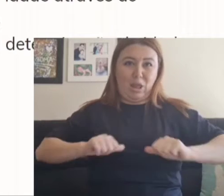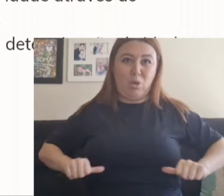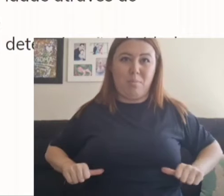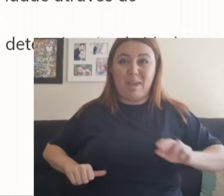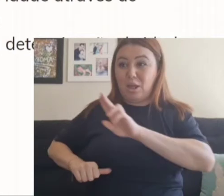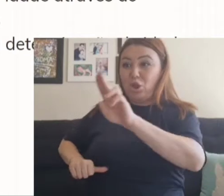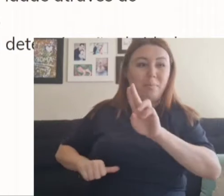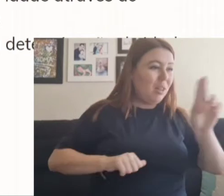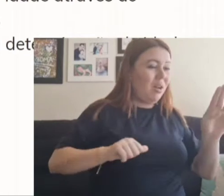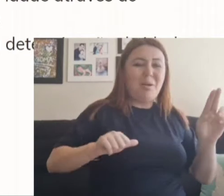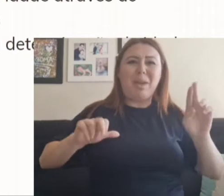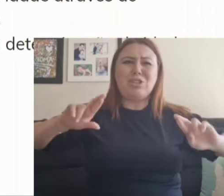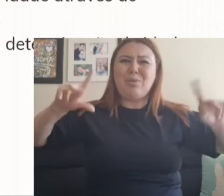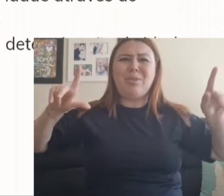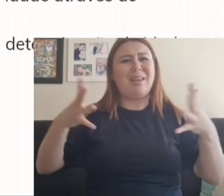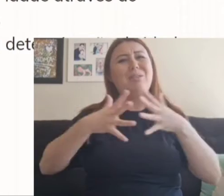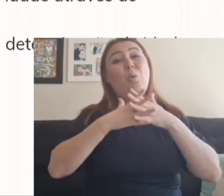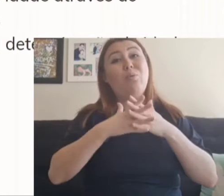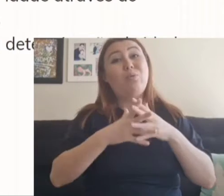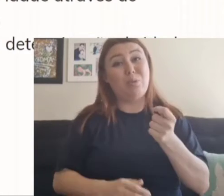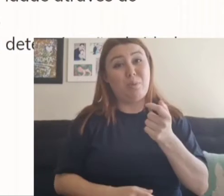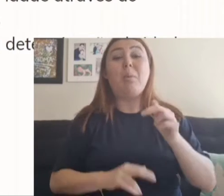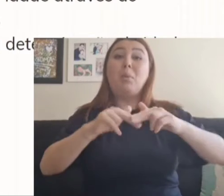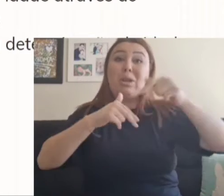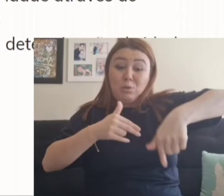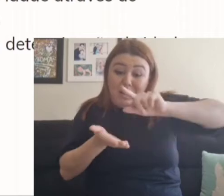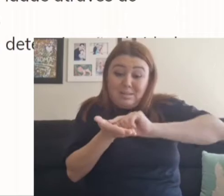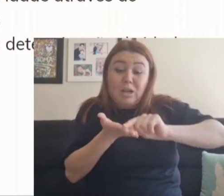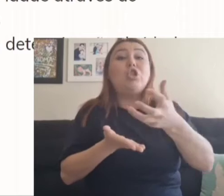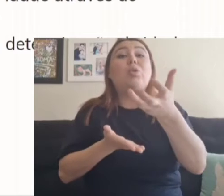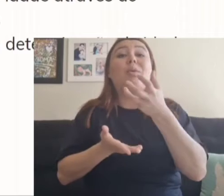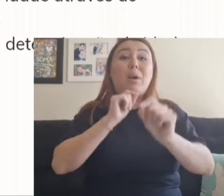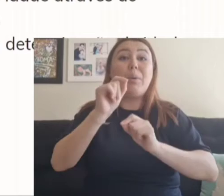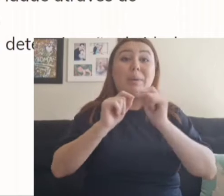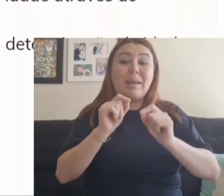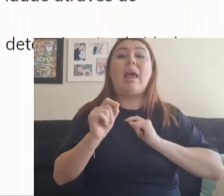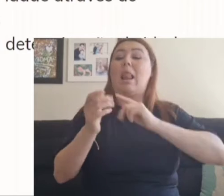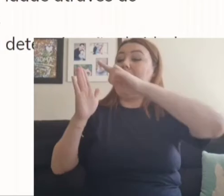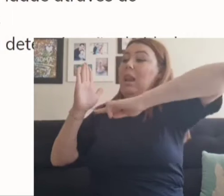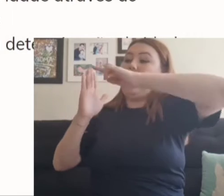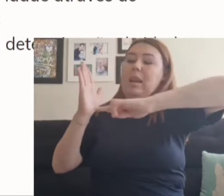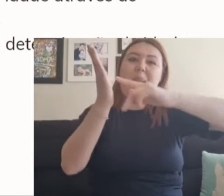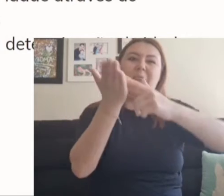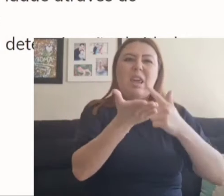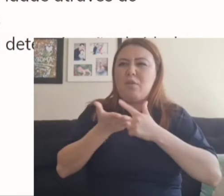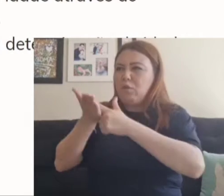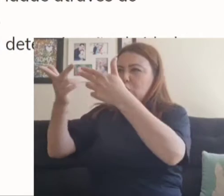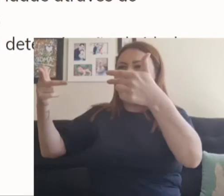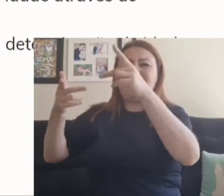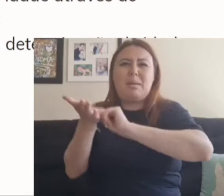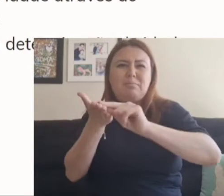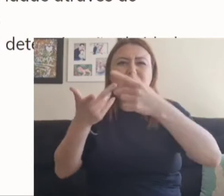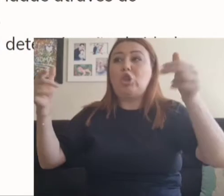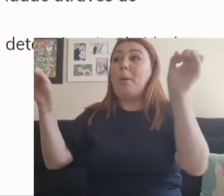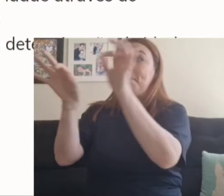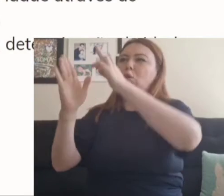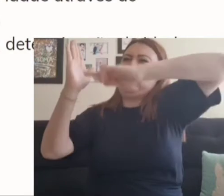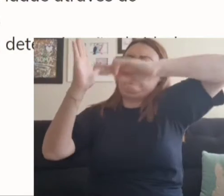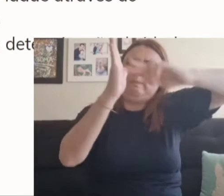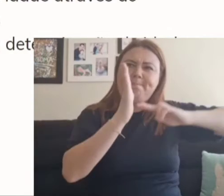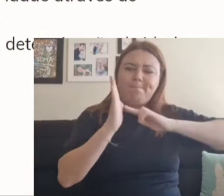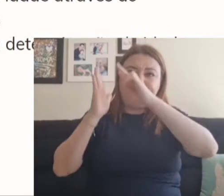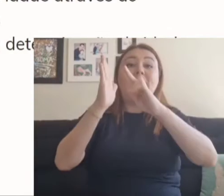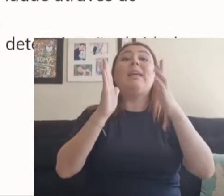era criar um panorama histórico da literatura que já existe sobre esse tema, determinar um método para identificar a idade